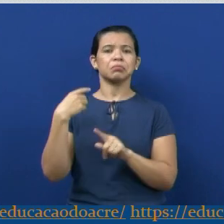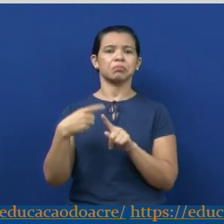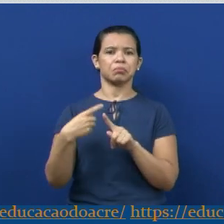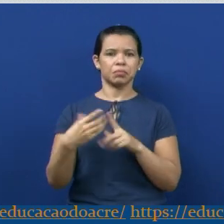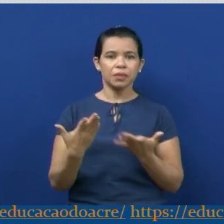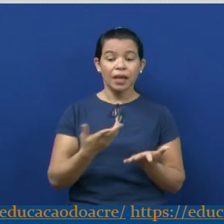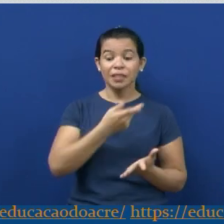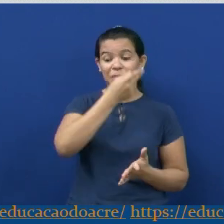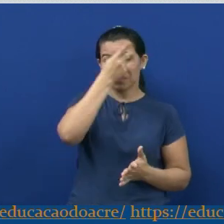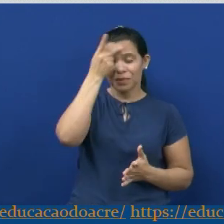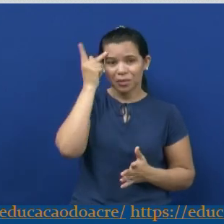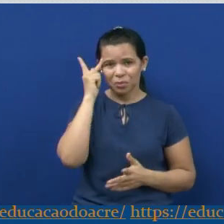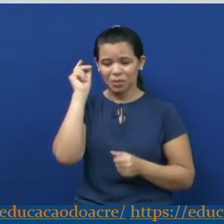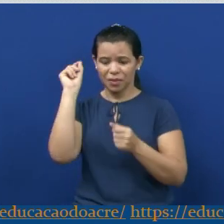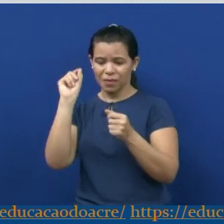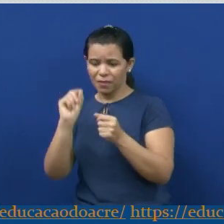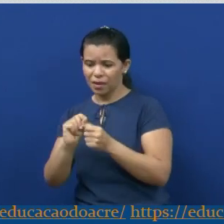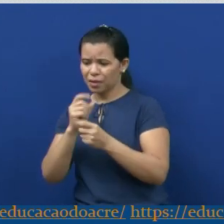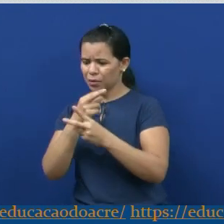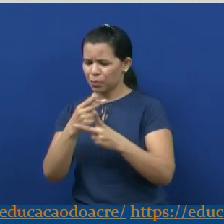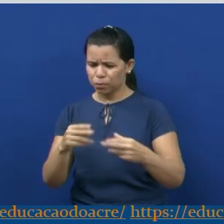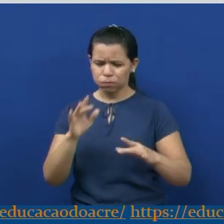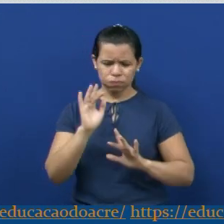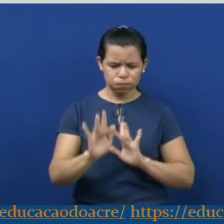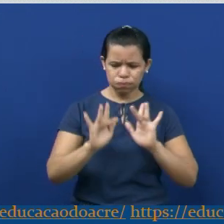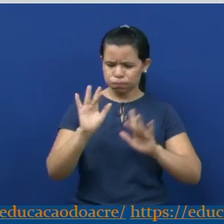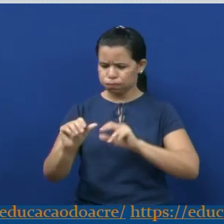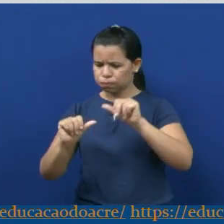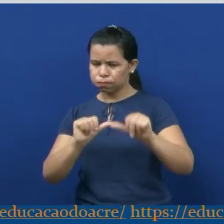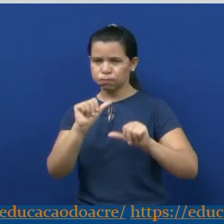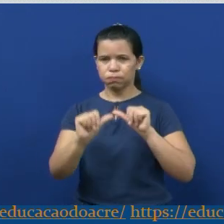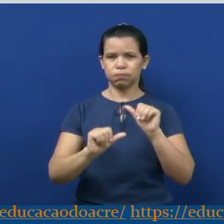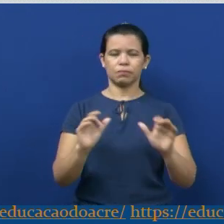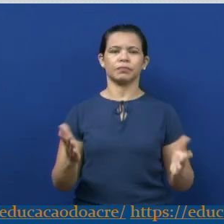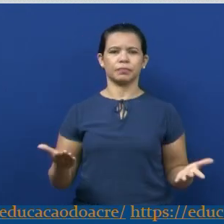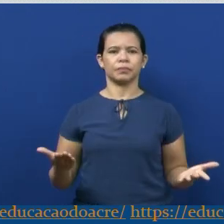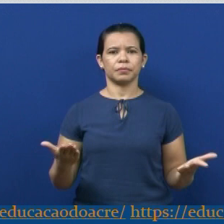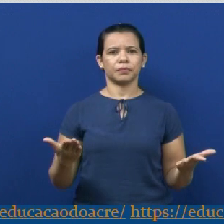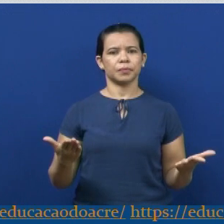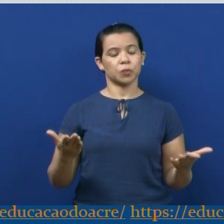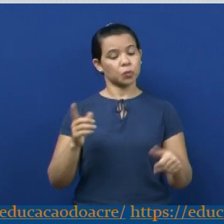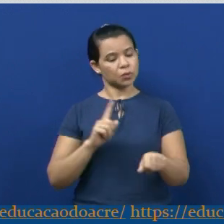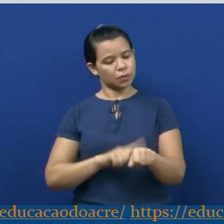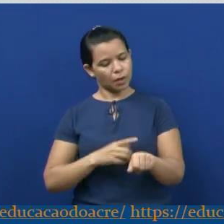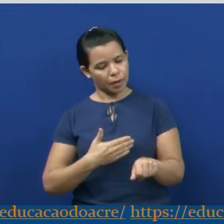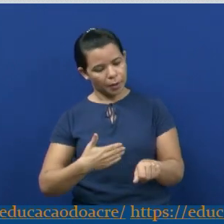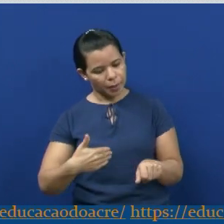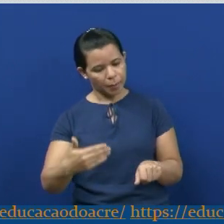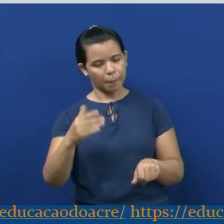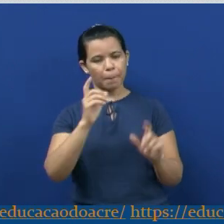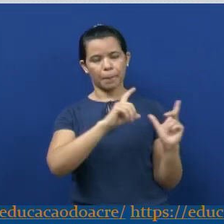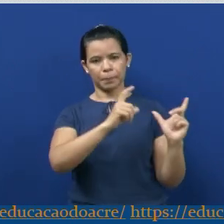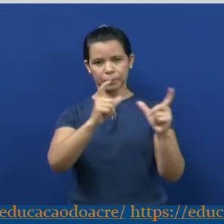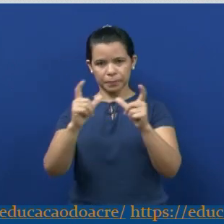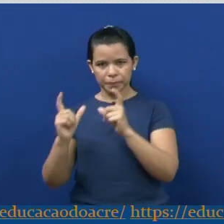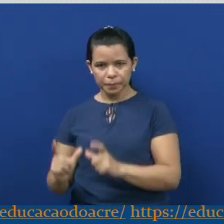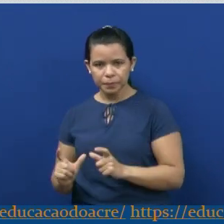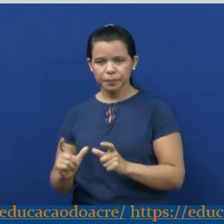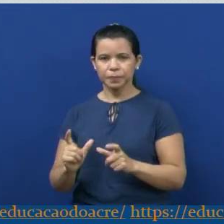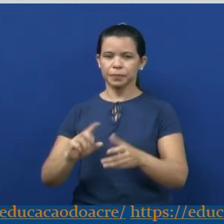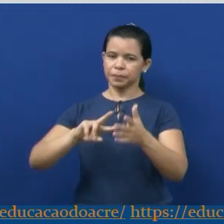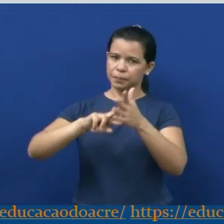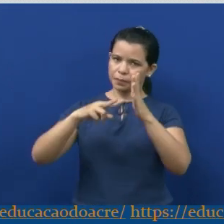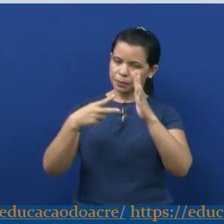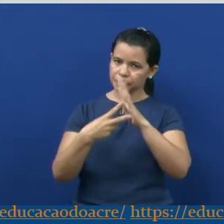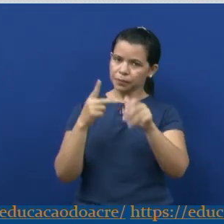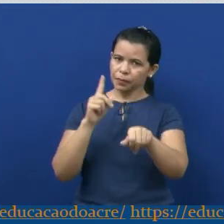à ação do homem nesse tempo e nesse espaço. Isso é chamado de tempo histórico, que